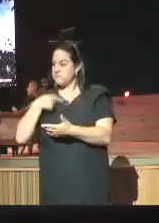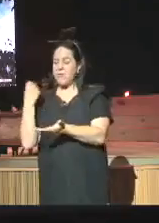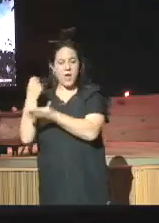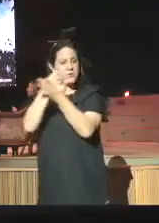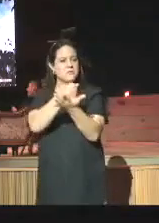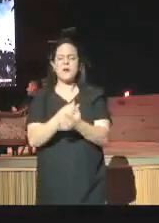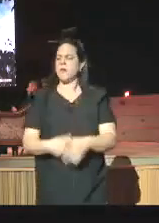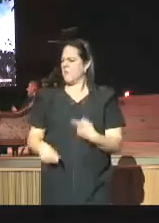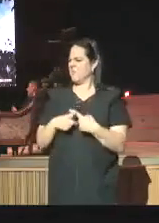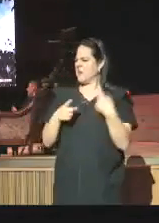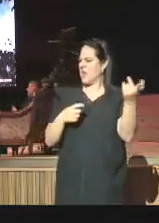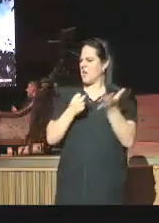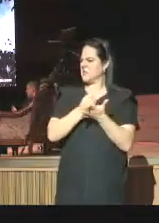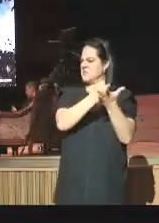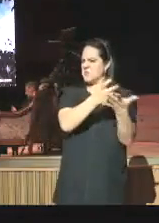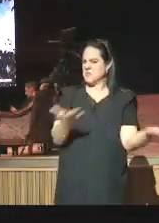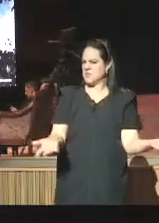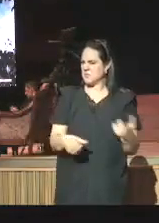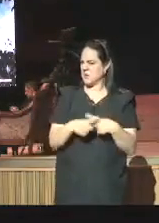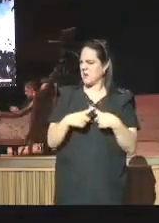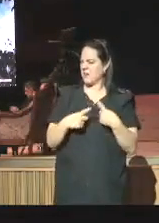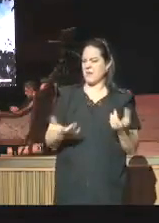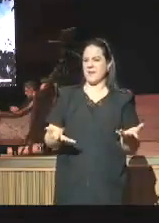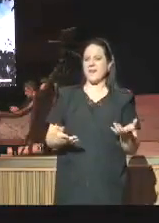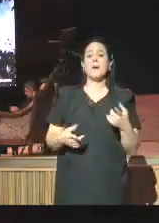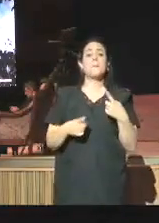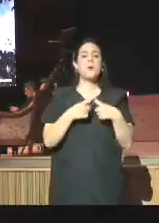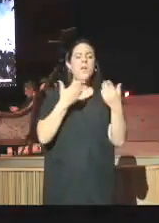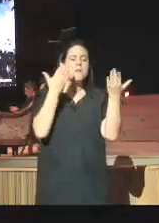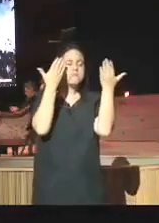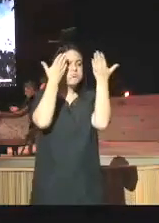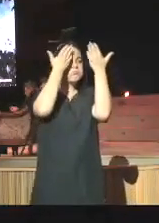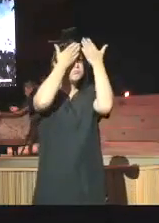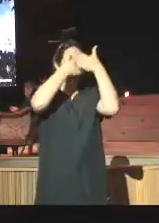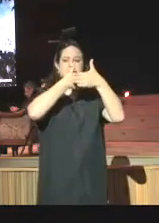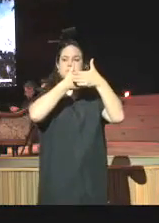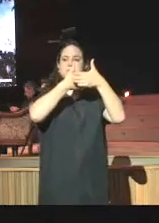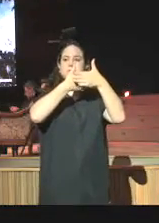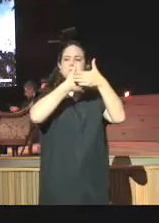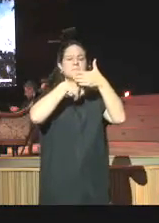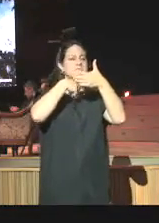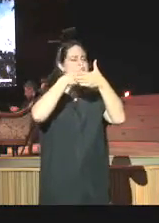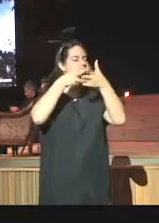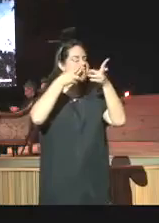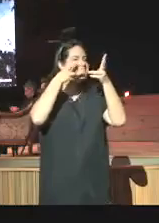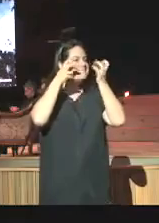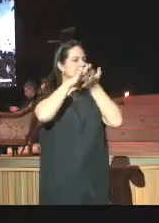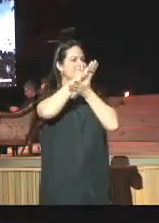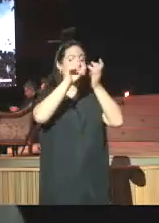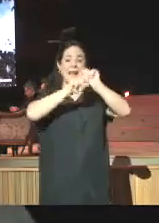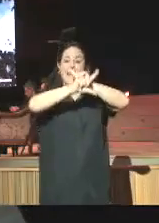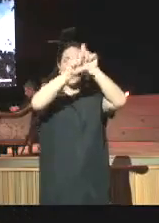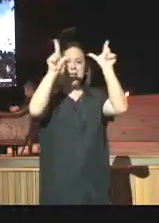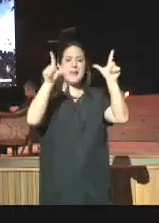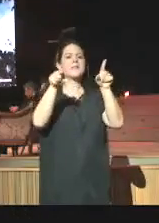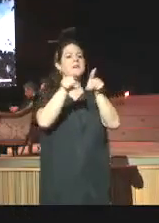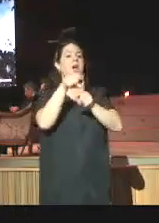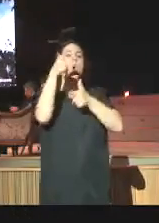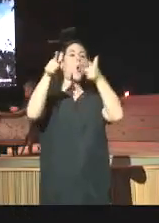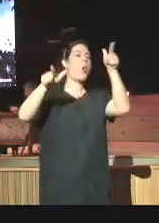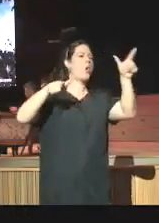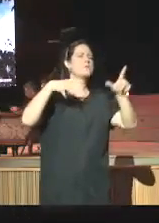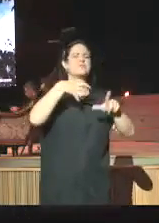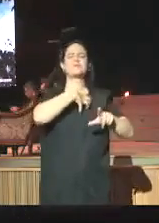coisa por quê Porque tem uma venda sobre os seus olhos mas há também outros tipos de